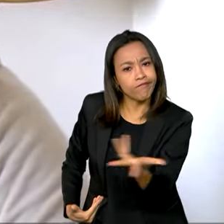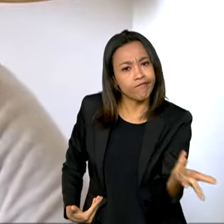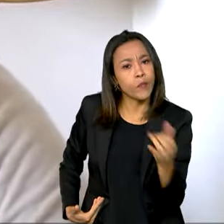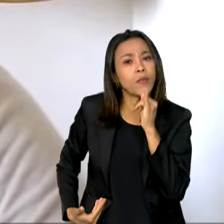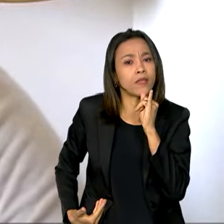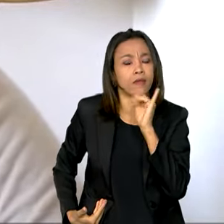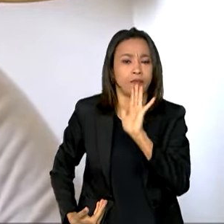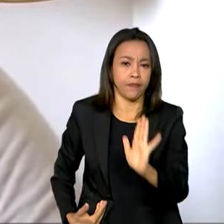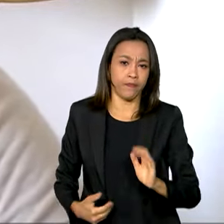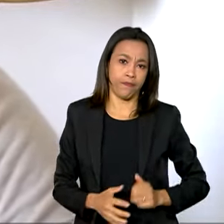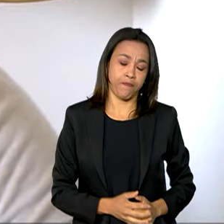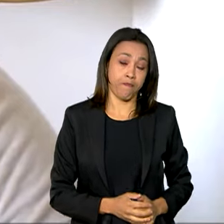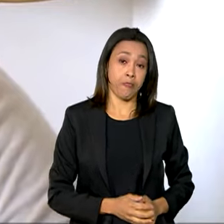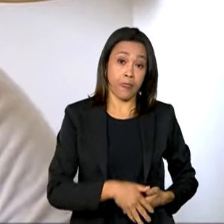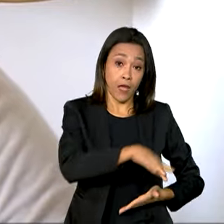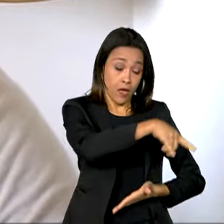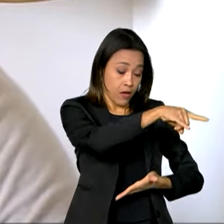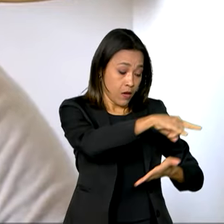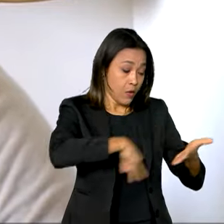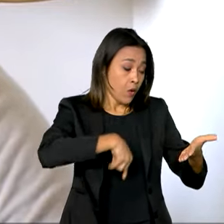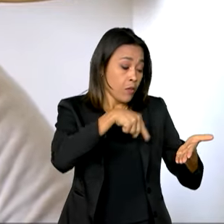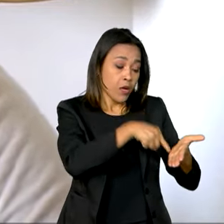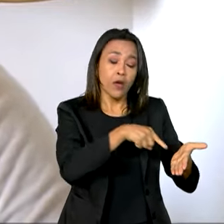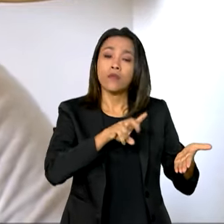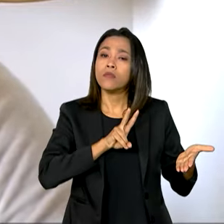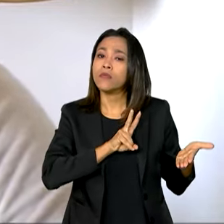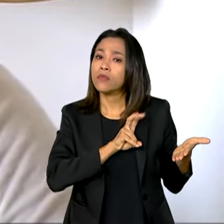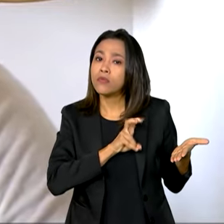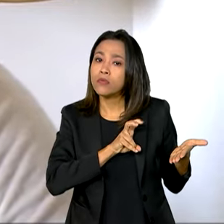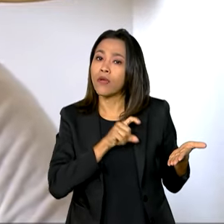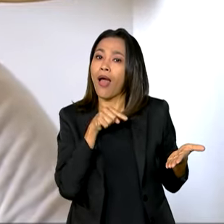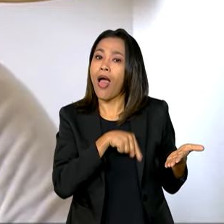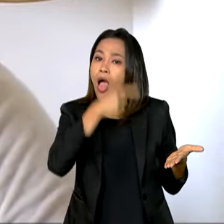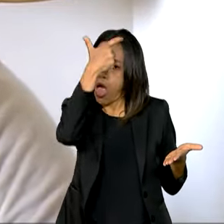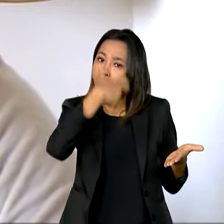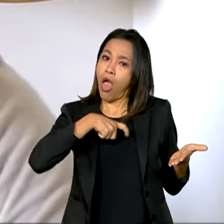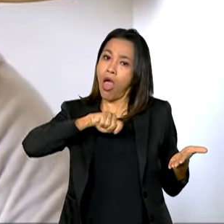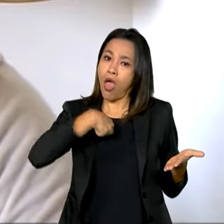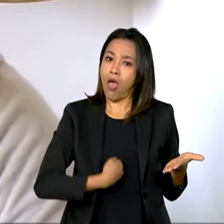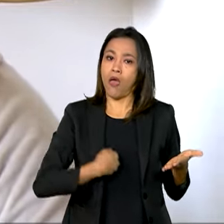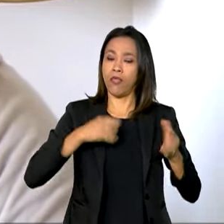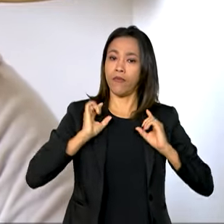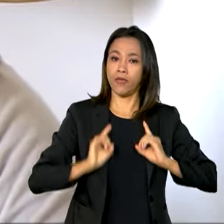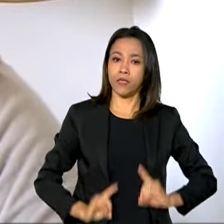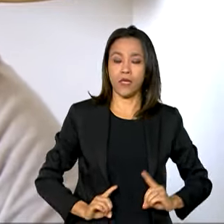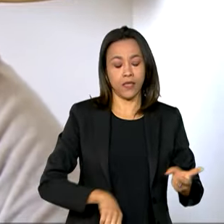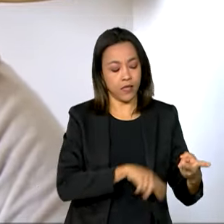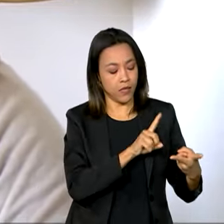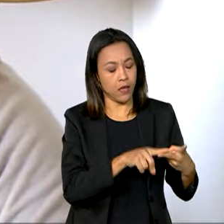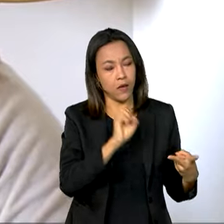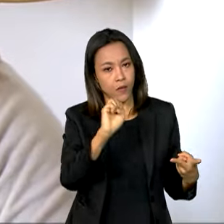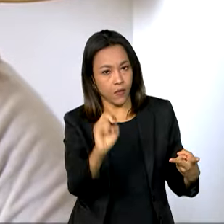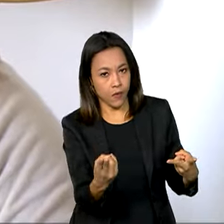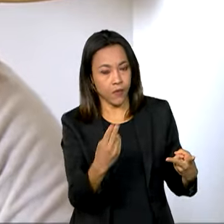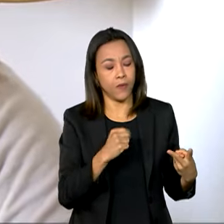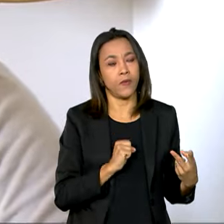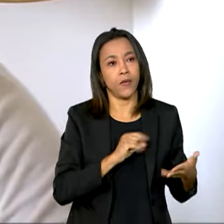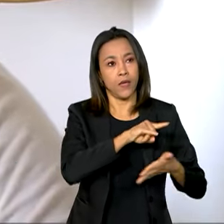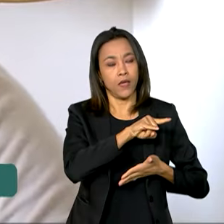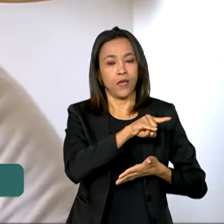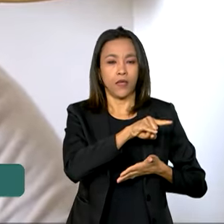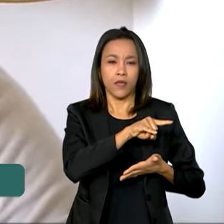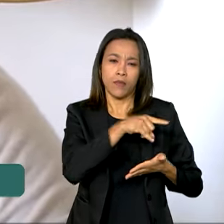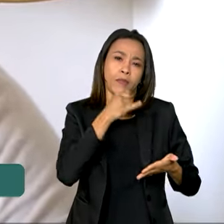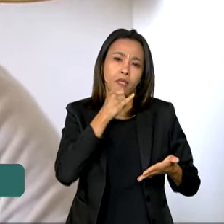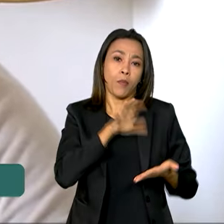exemplo, uma certidão de quem é uma pessoa com deficiência, ou uma certidão de que ele está inscrito